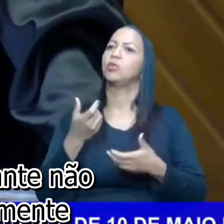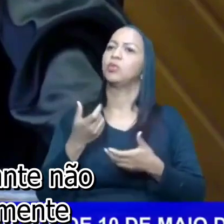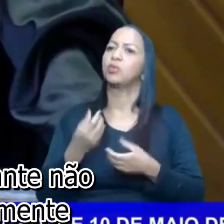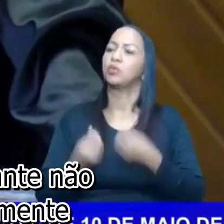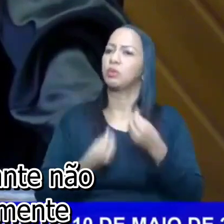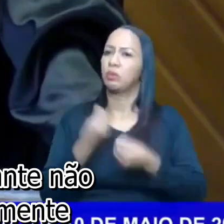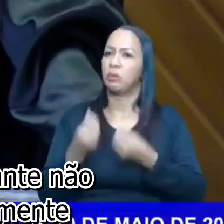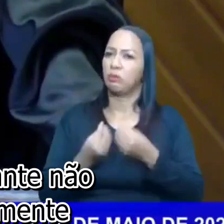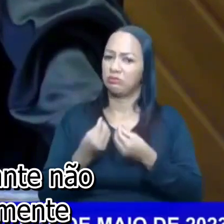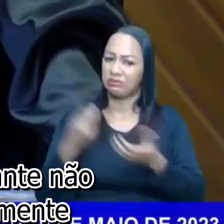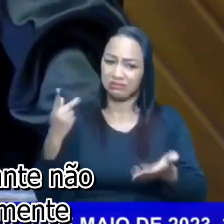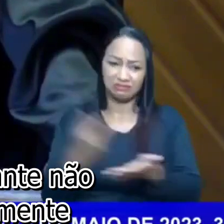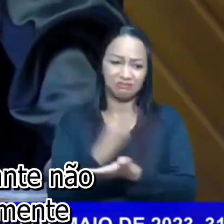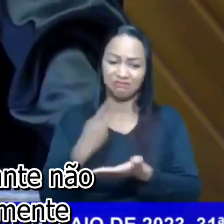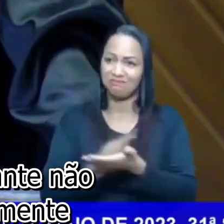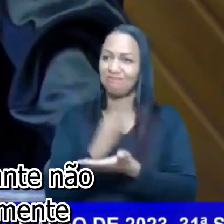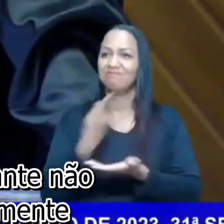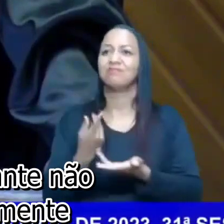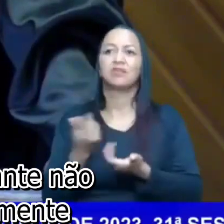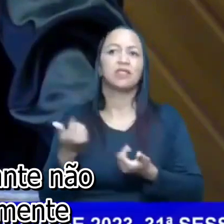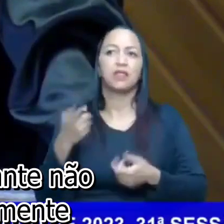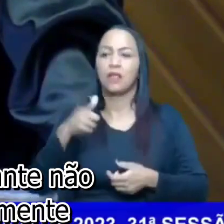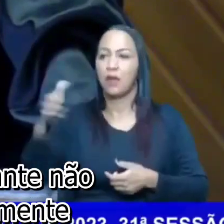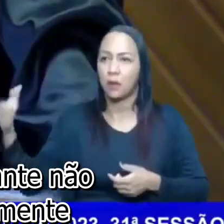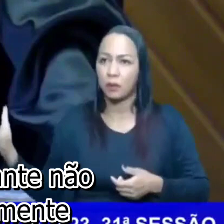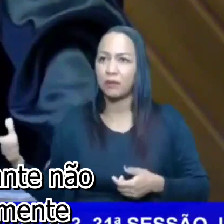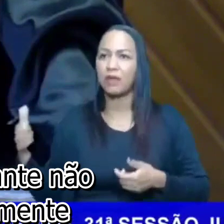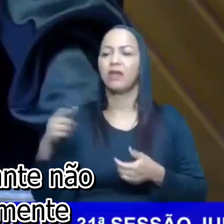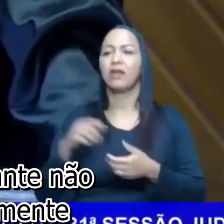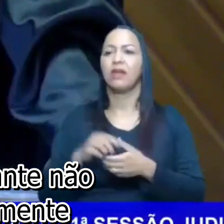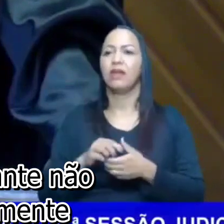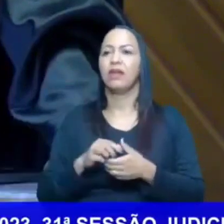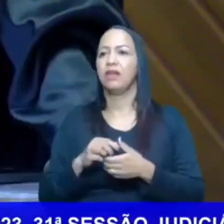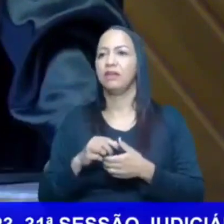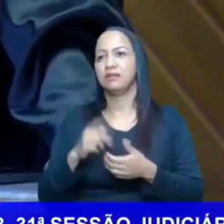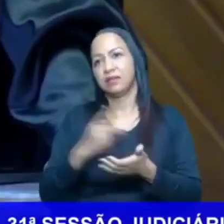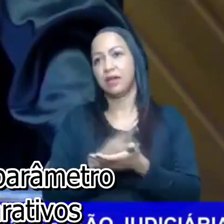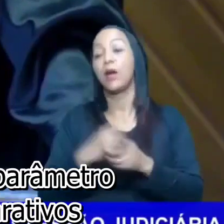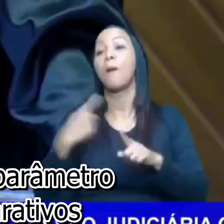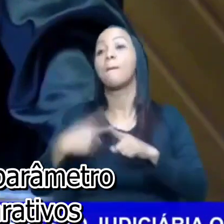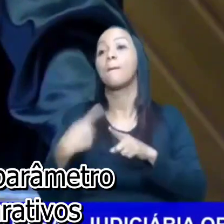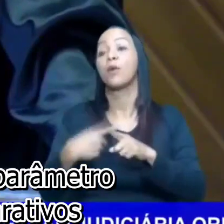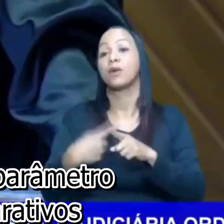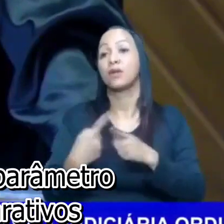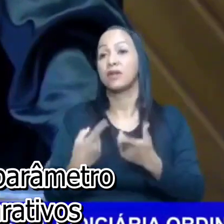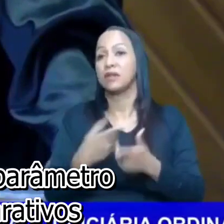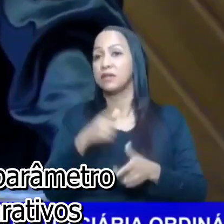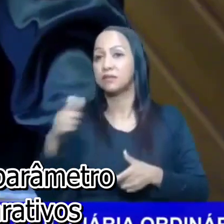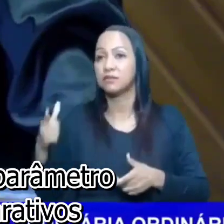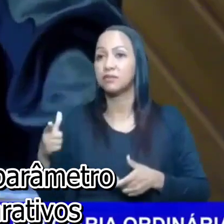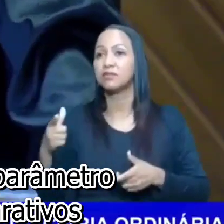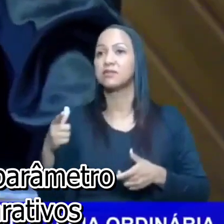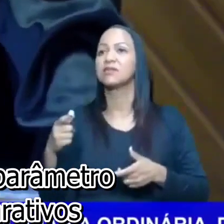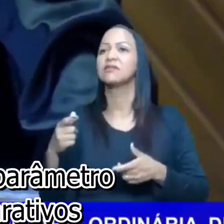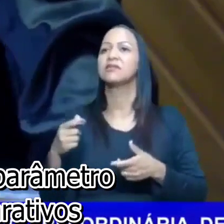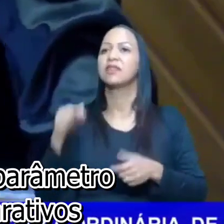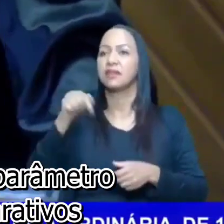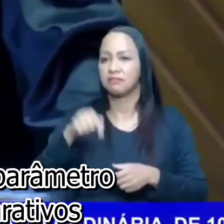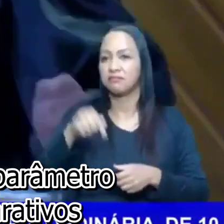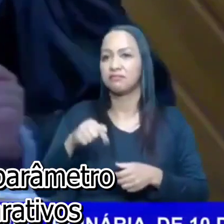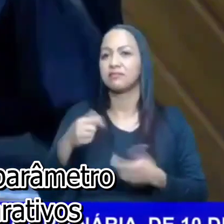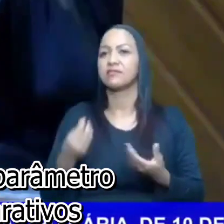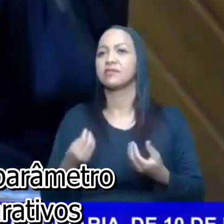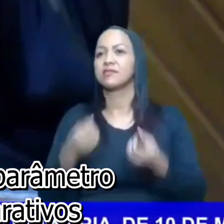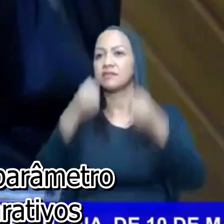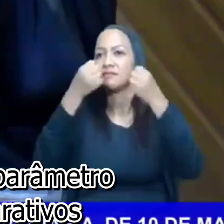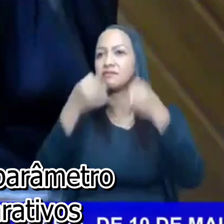como exorbitantes, não há como considerá-los como abusivo, mormente porque o parquê não traz aos autos qualquer